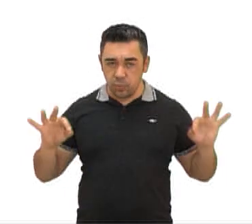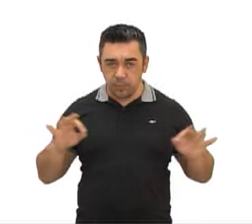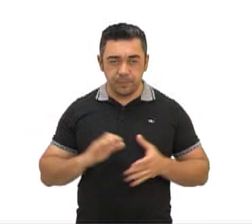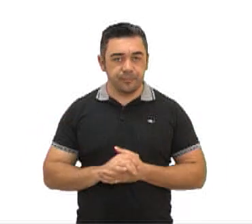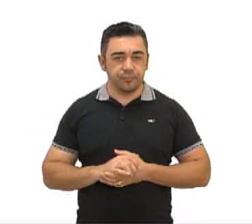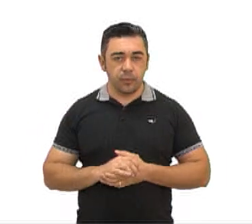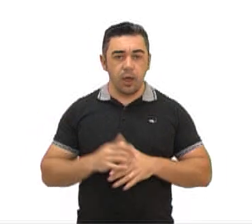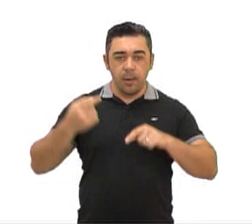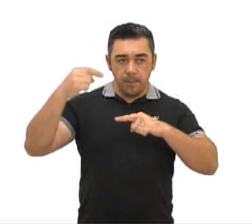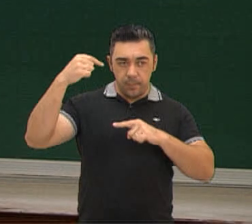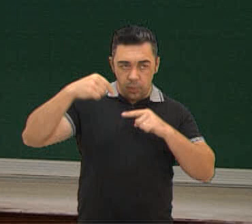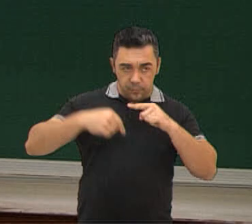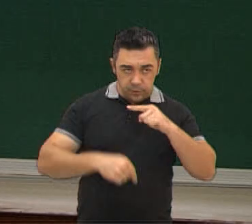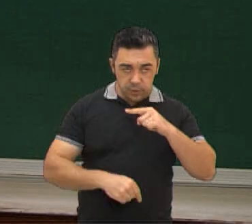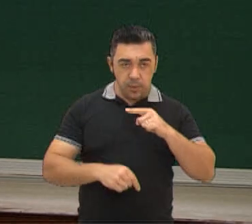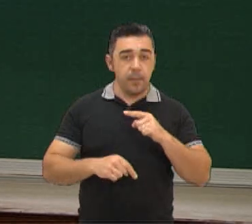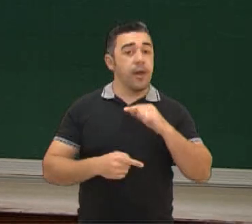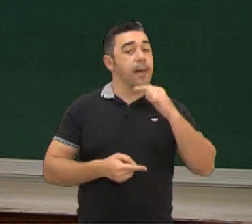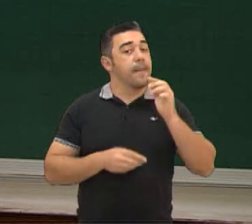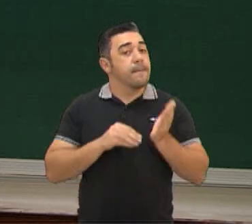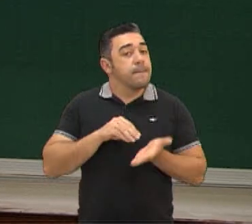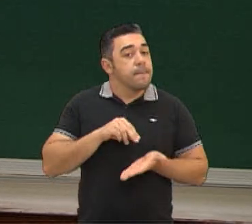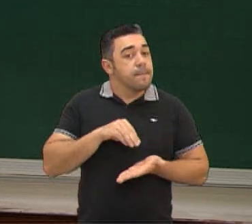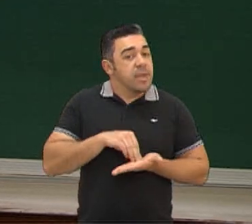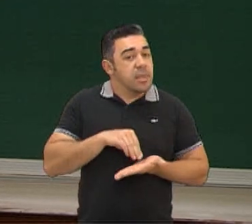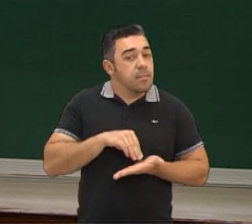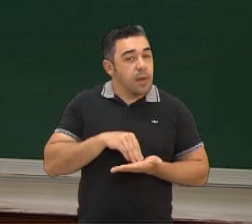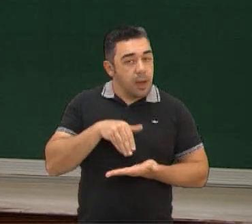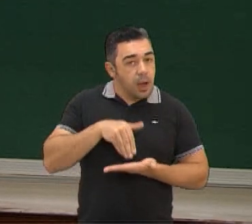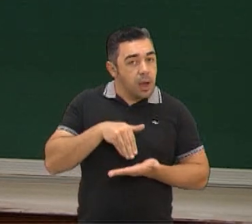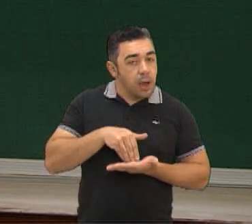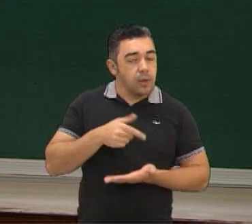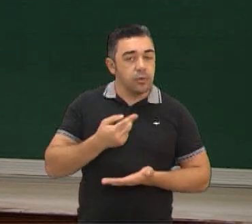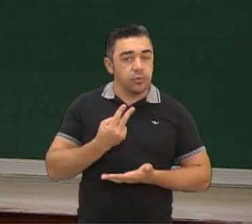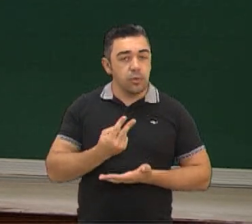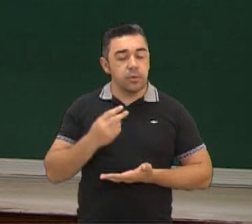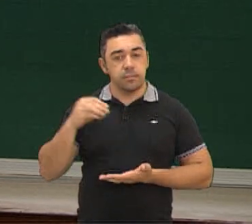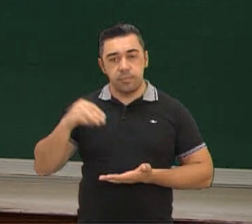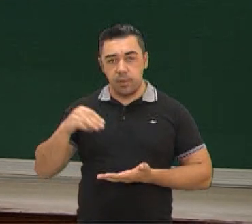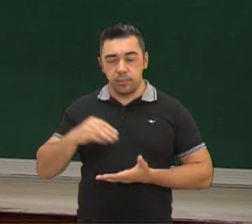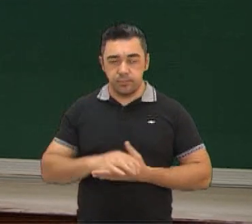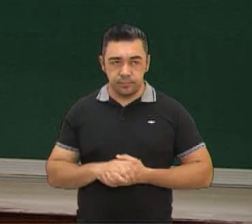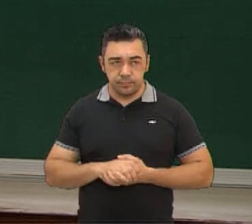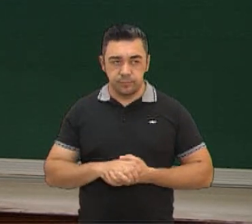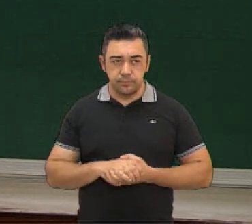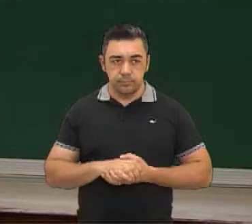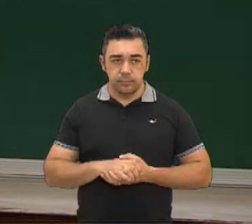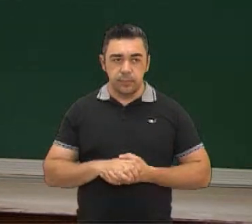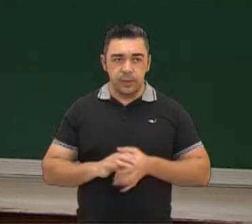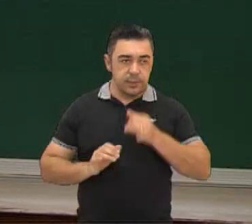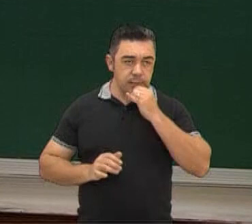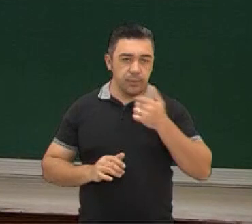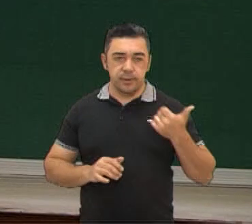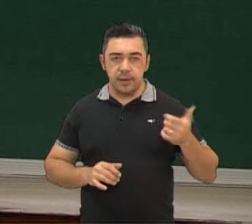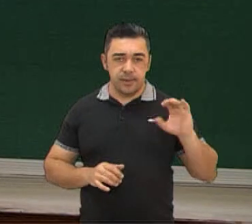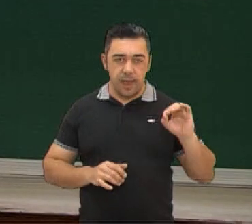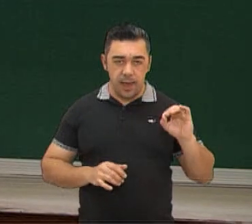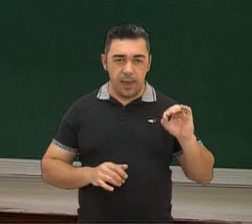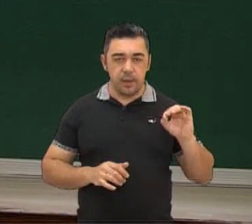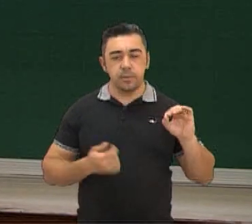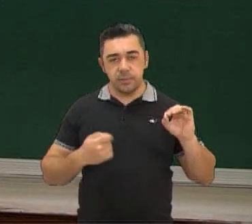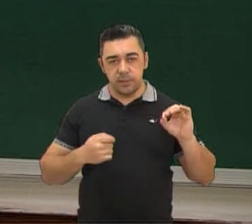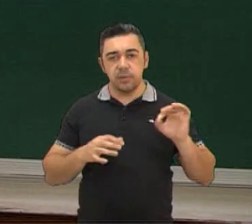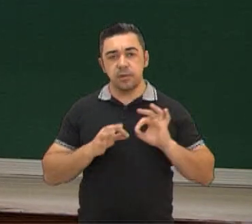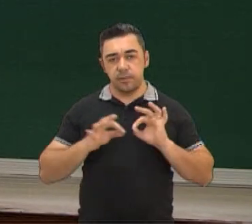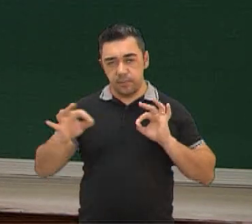com uma profundidade mínima de 2 metros. Né? Então, se a piscina tem 10 de largura, ela tem que ter 20